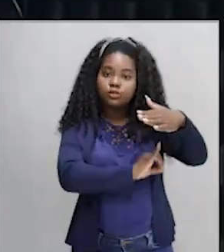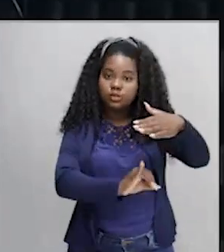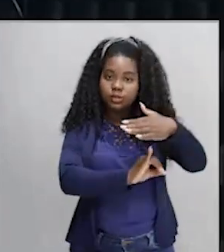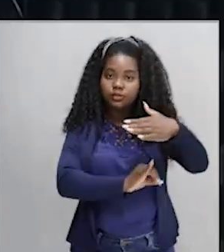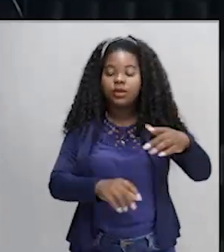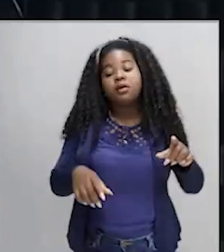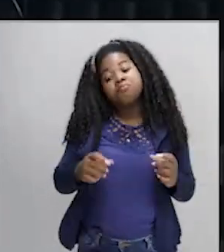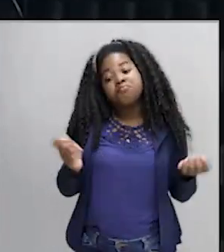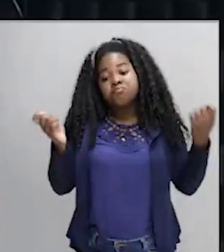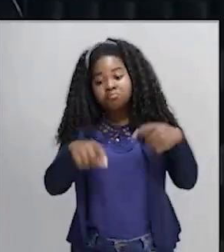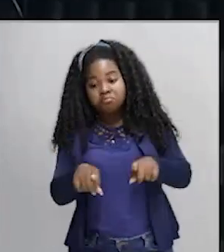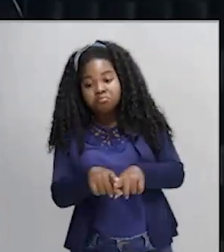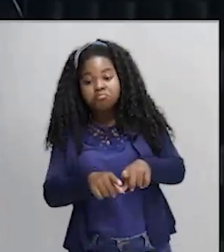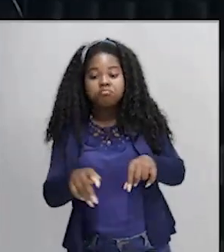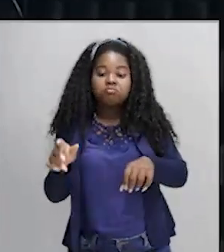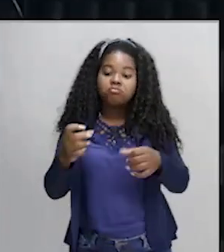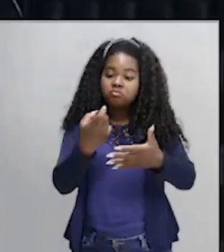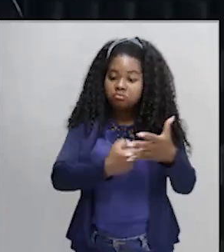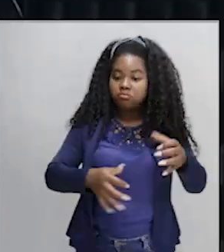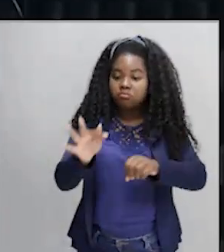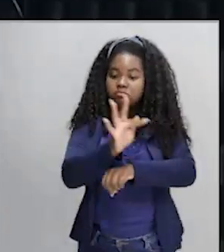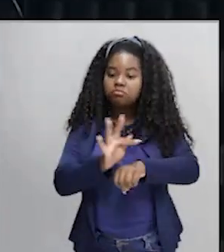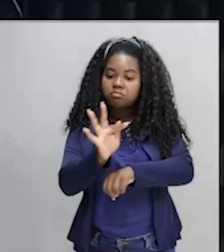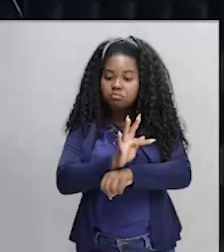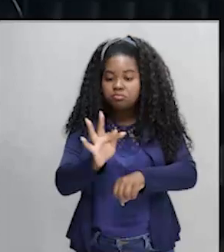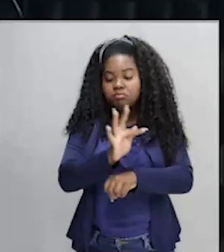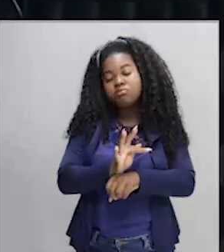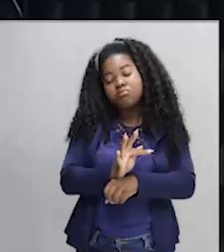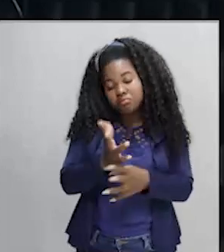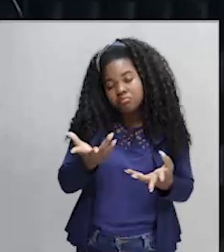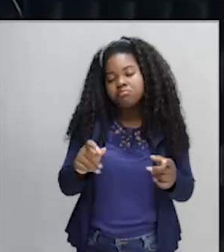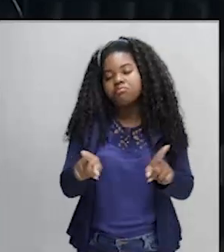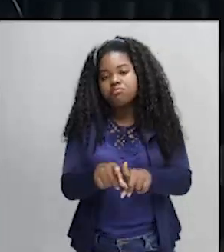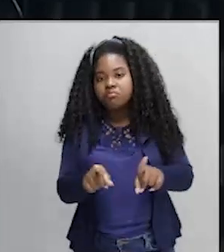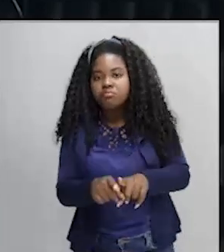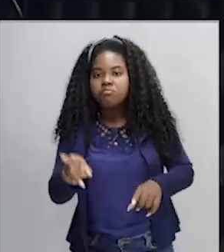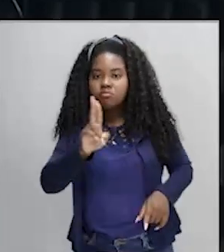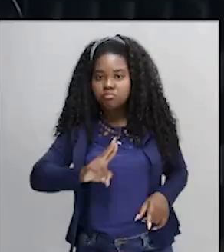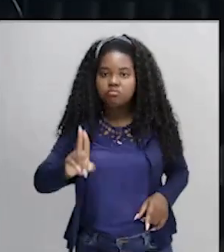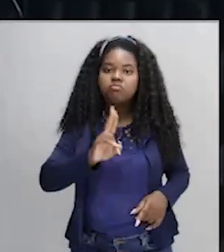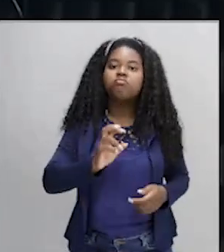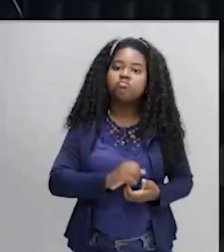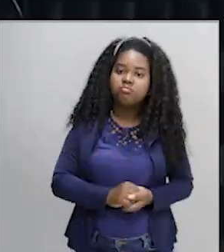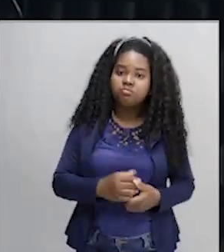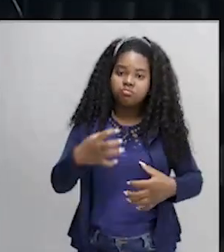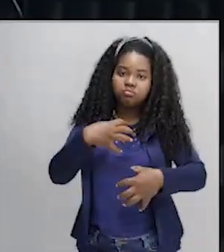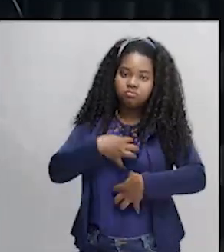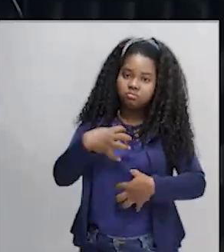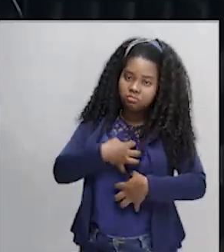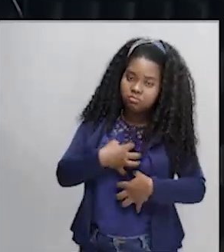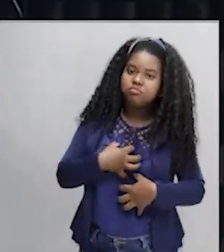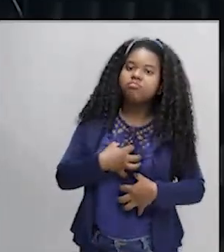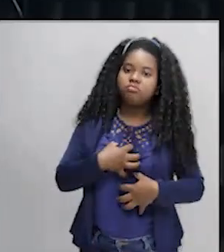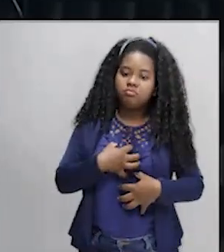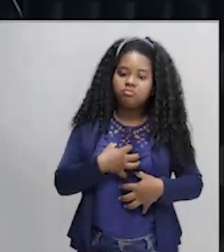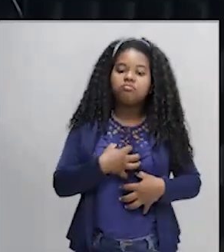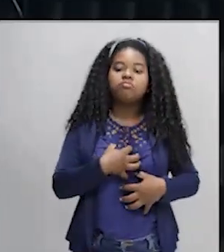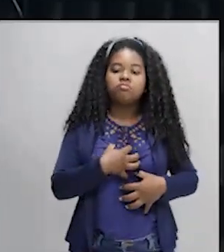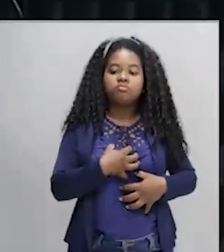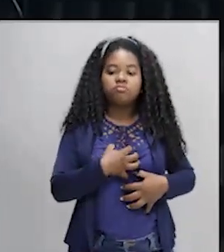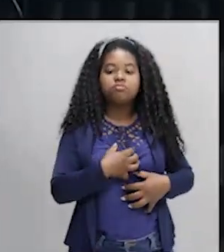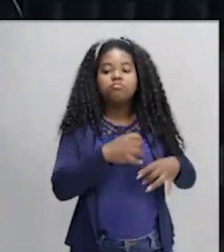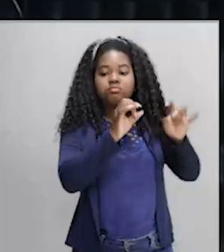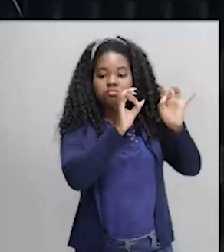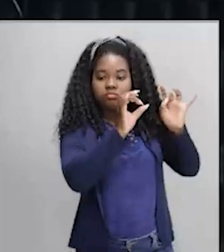também se permite a utilização de alguns verbos frasais, tá bom? Para transmitir sentidos específicos a